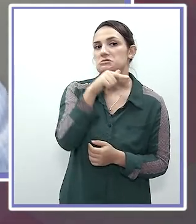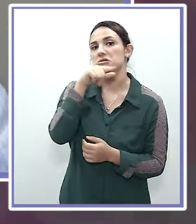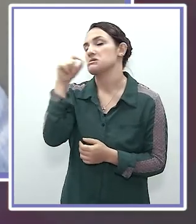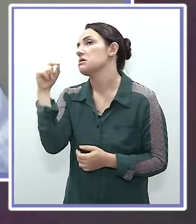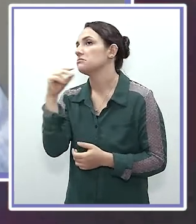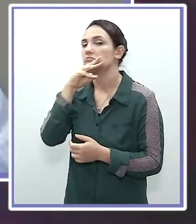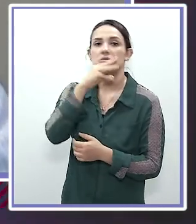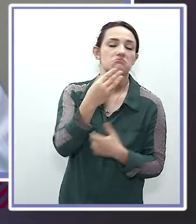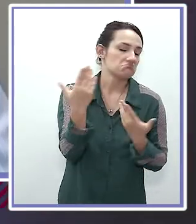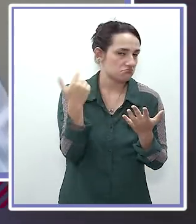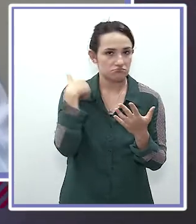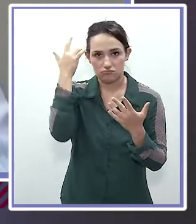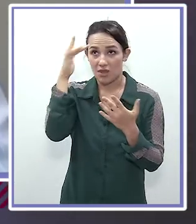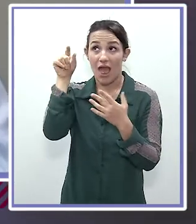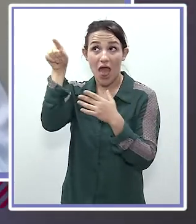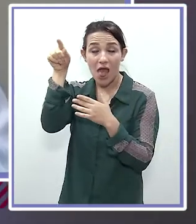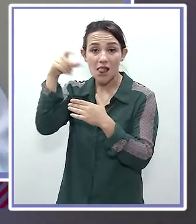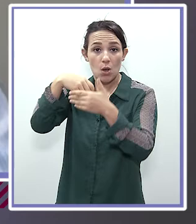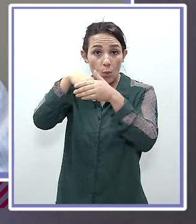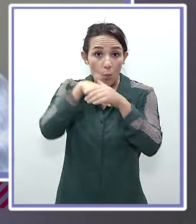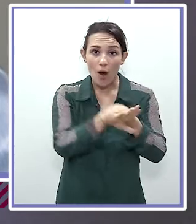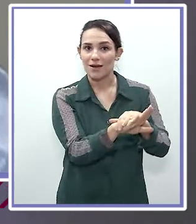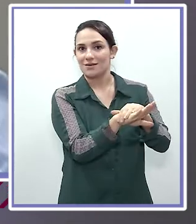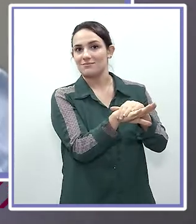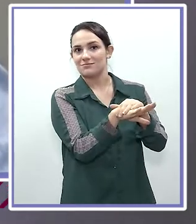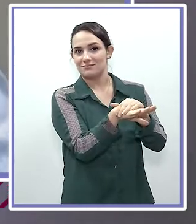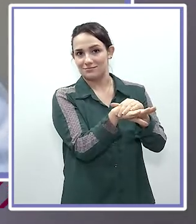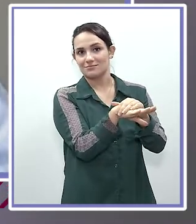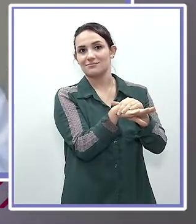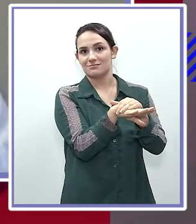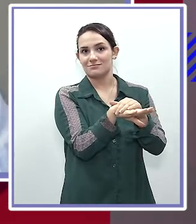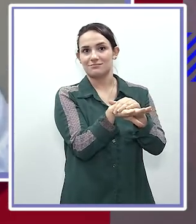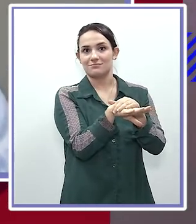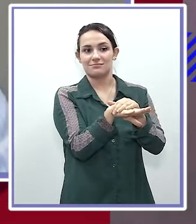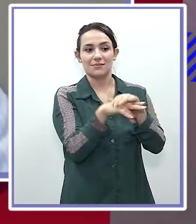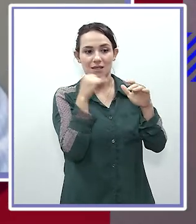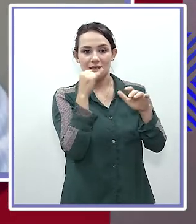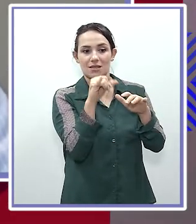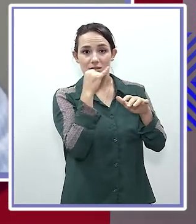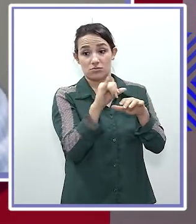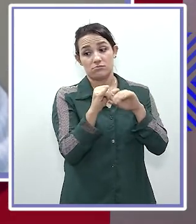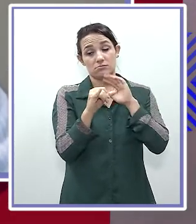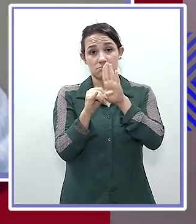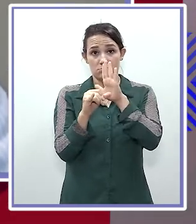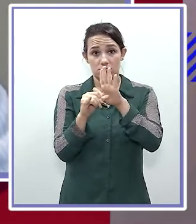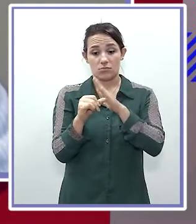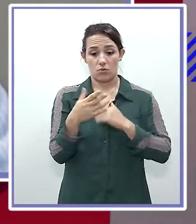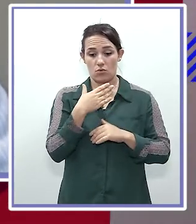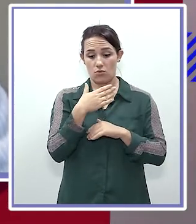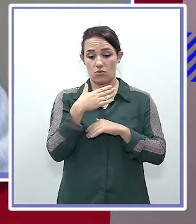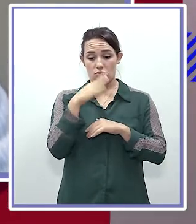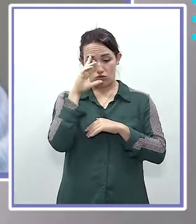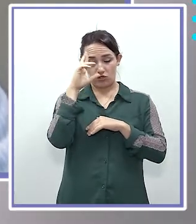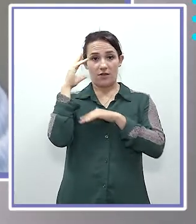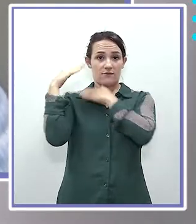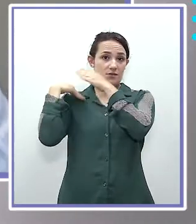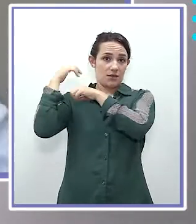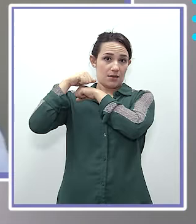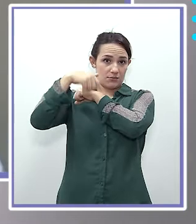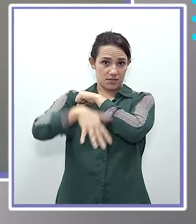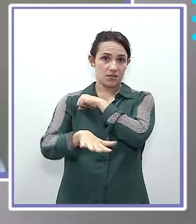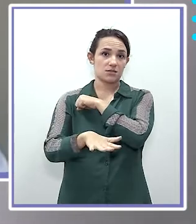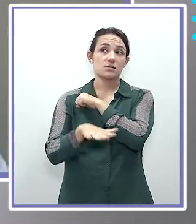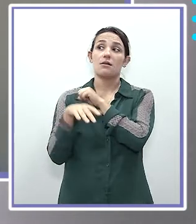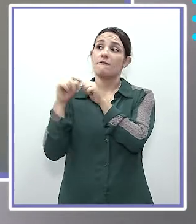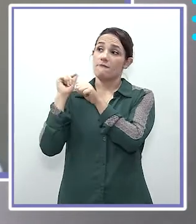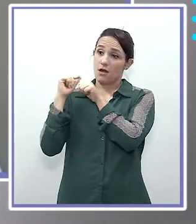consumir. E aí essa energia vai estar disponível, e aí as usinas vão ter que tentar fornecer essa energia. Mas